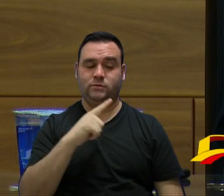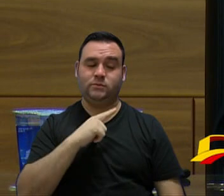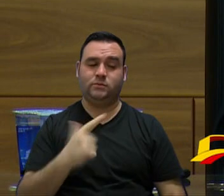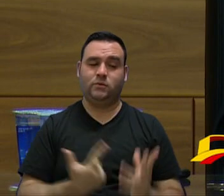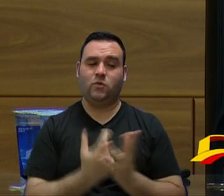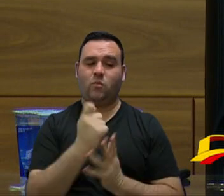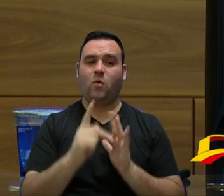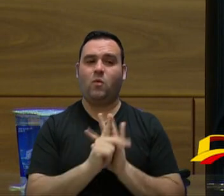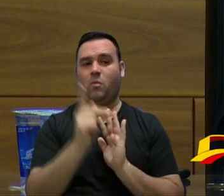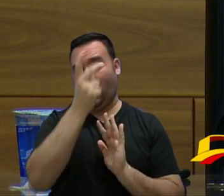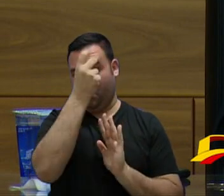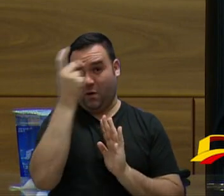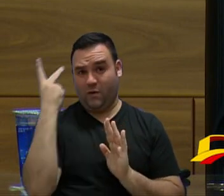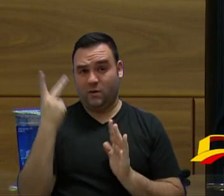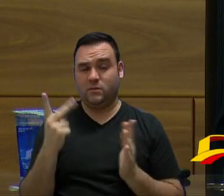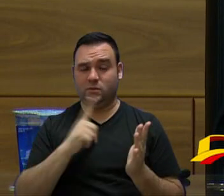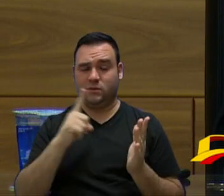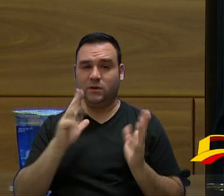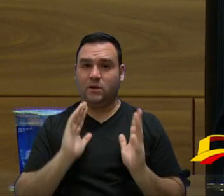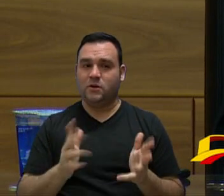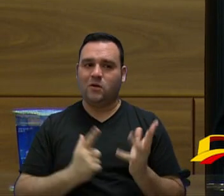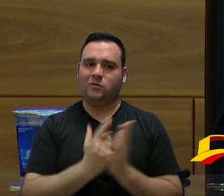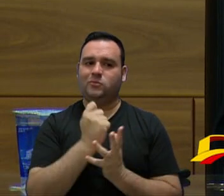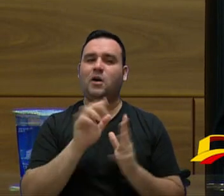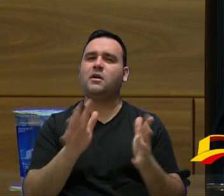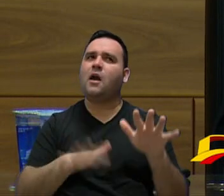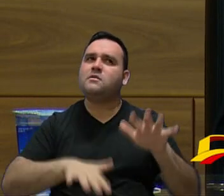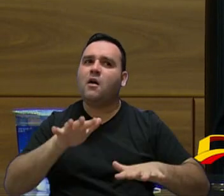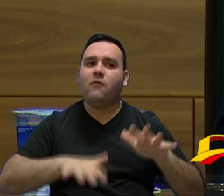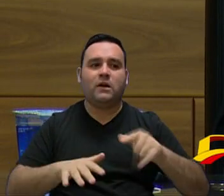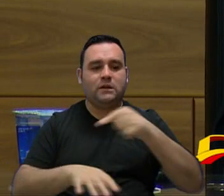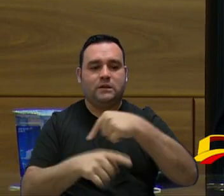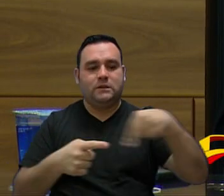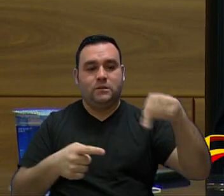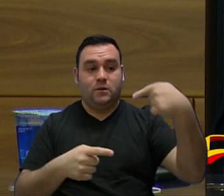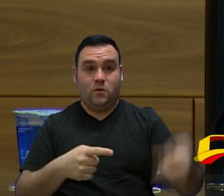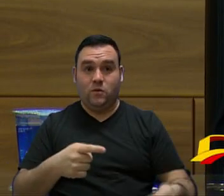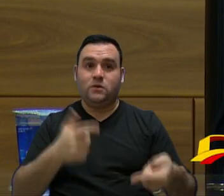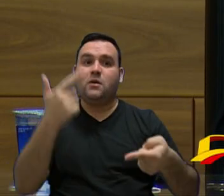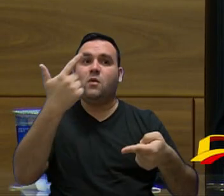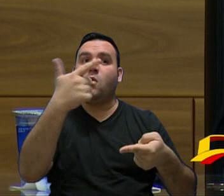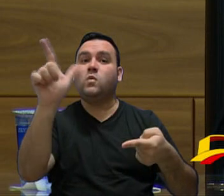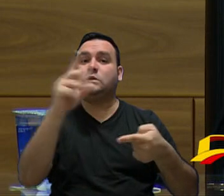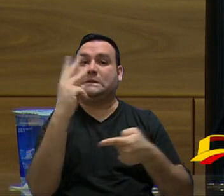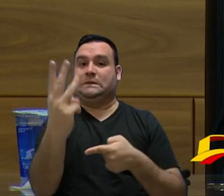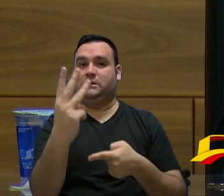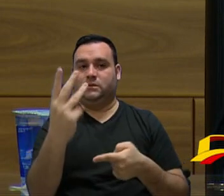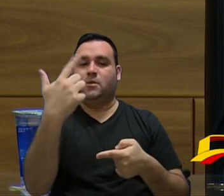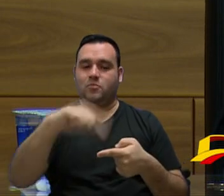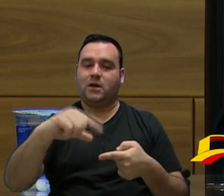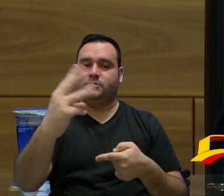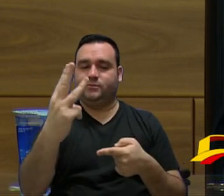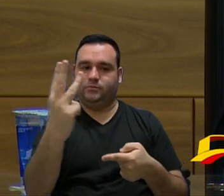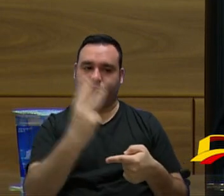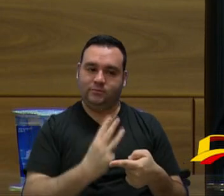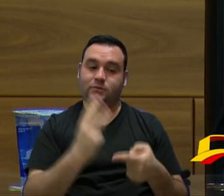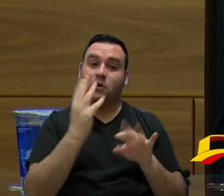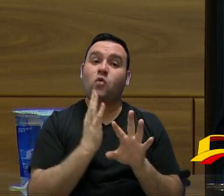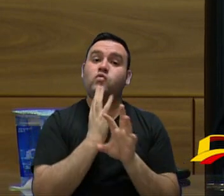que foram adquiridos pela prefeitura e agora provavelmente a semana que vem a gente receba mais os outros três